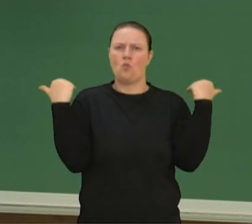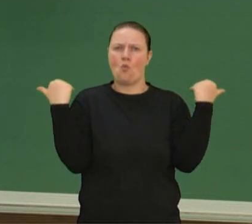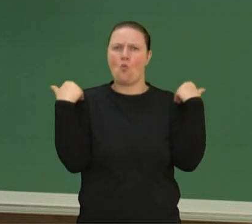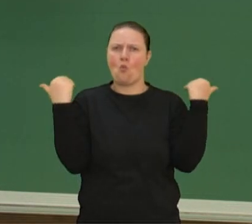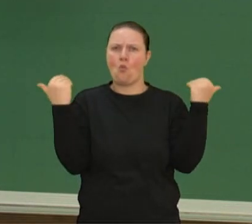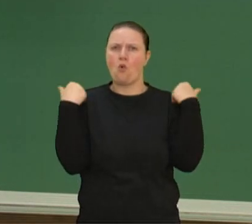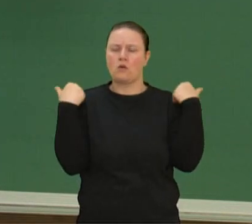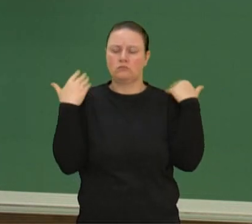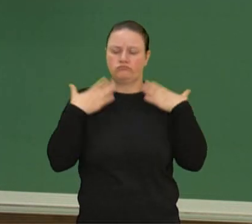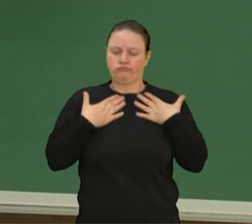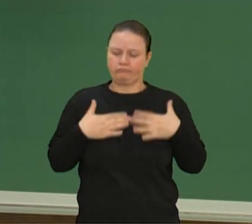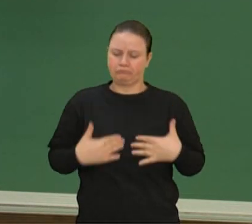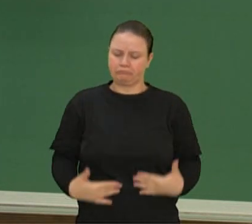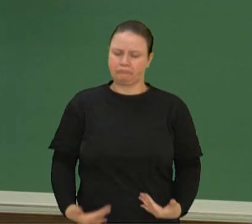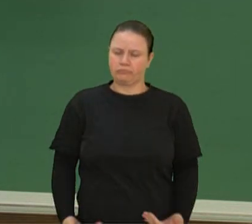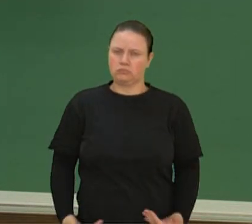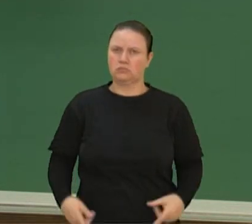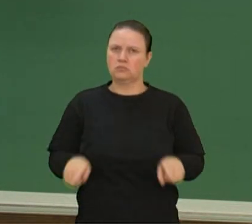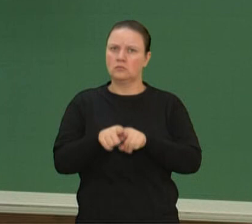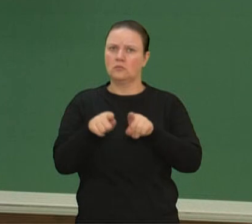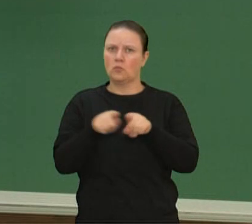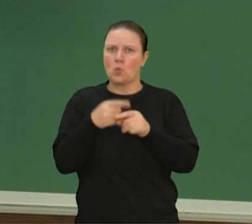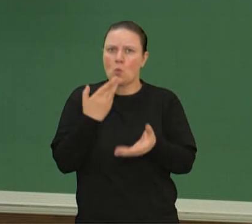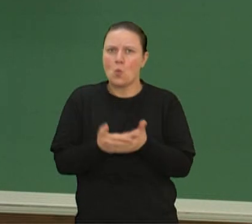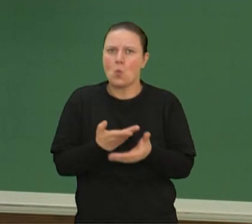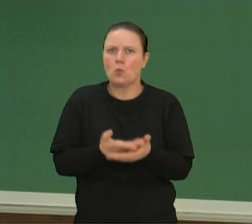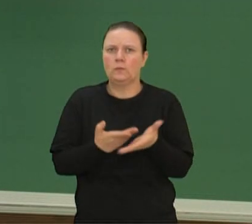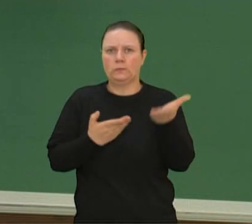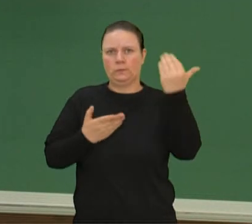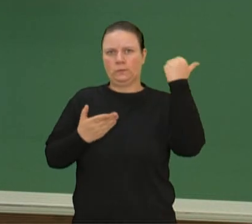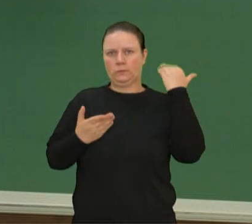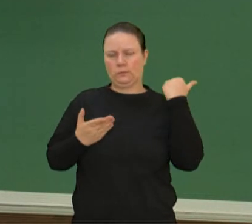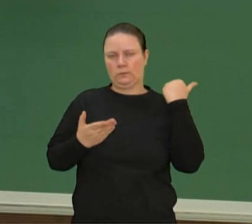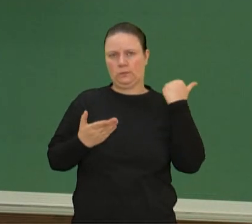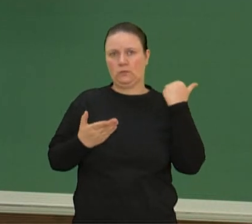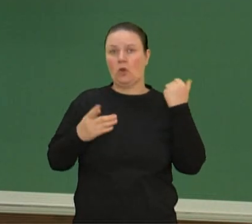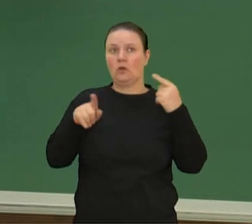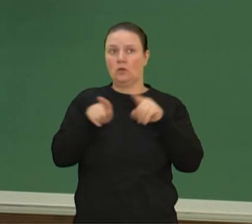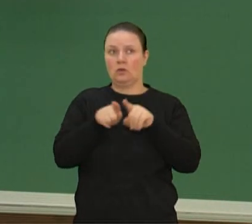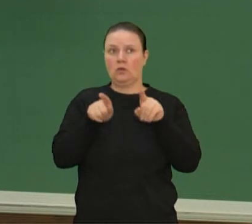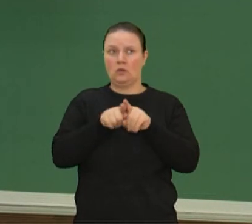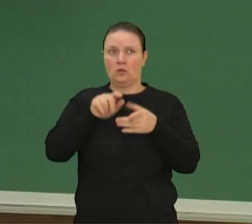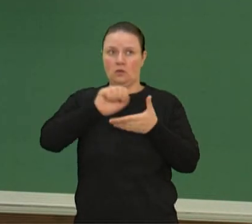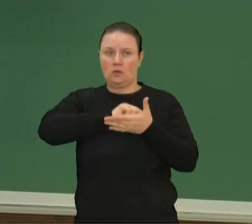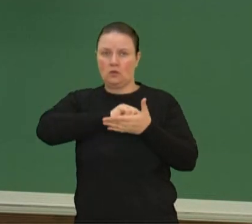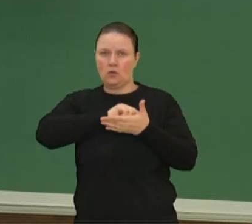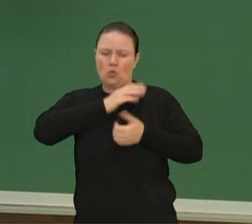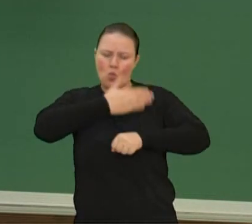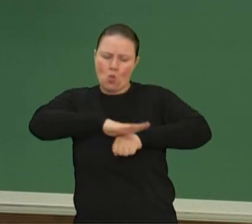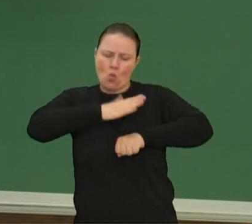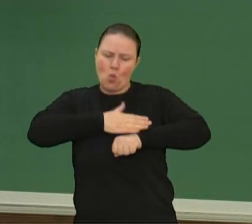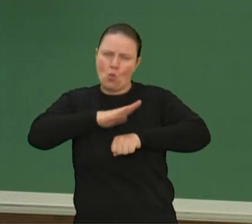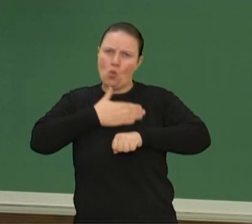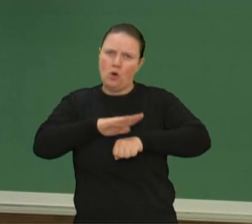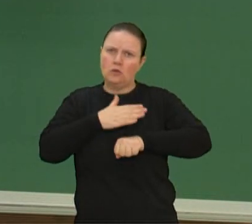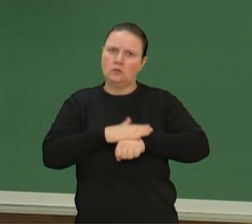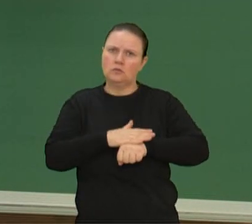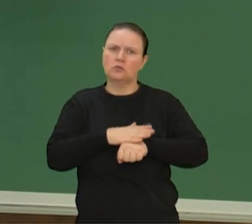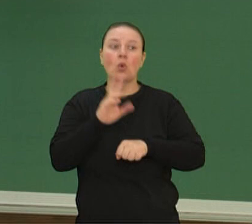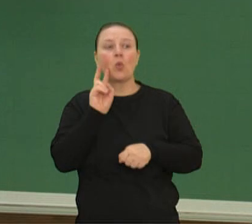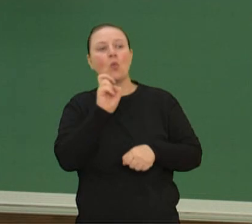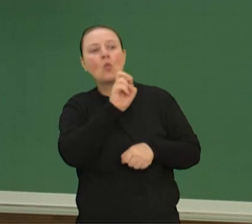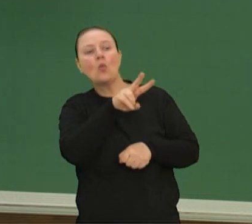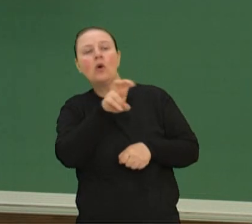físico, que nós já falamos em aulas anteriores. E isso vai culminar com as atividades de academia que nós conhecemos